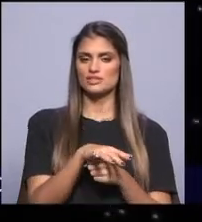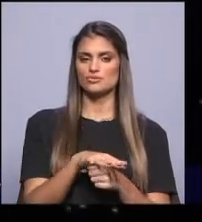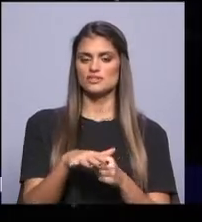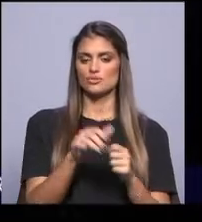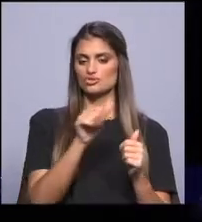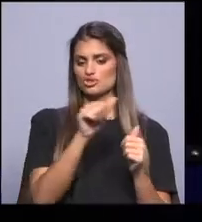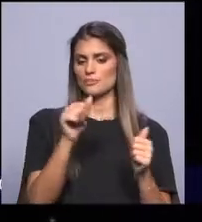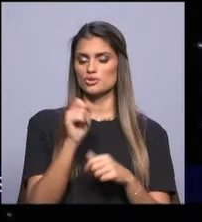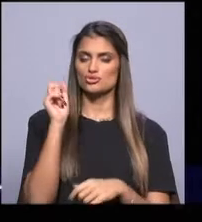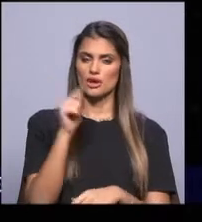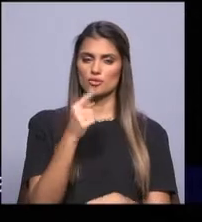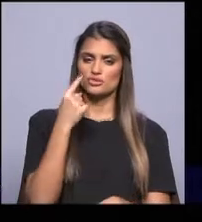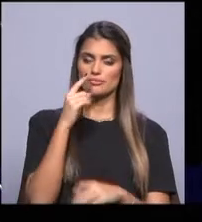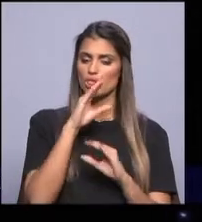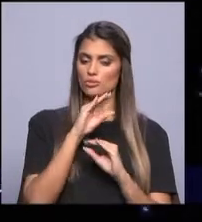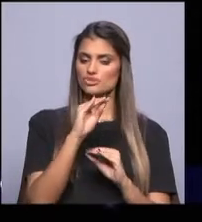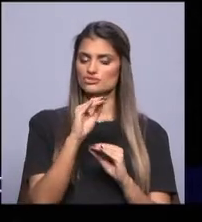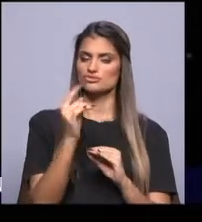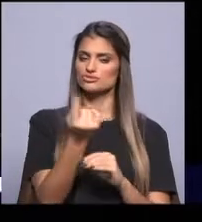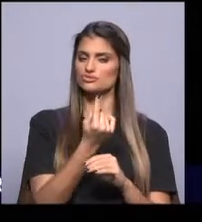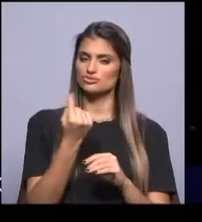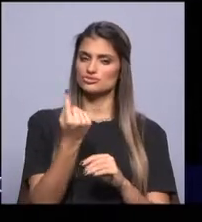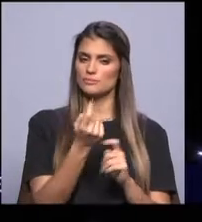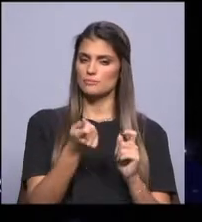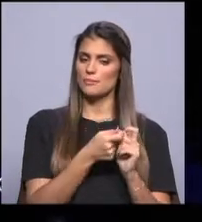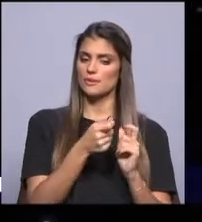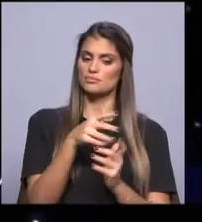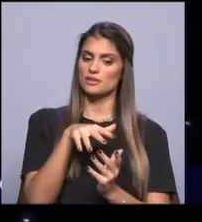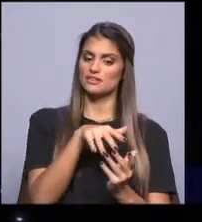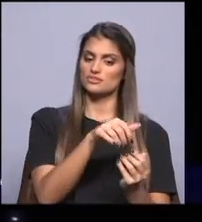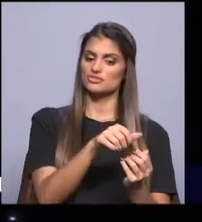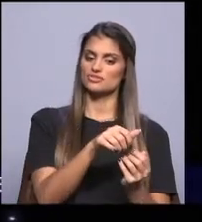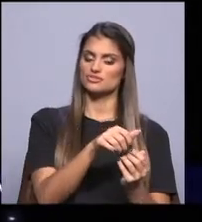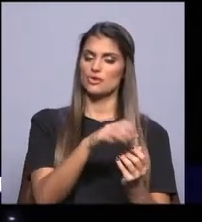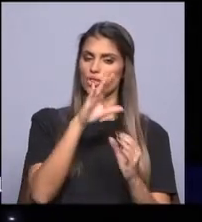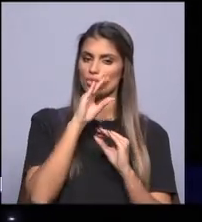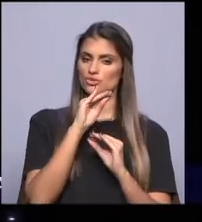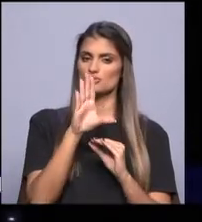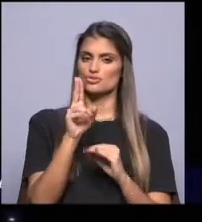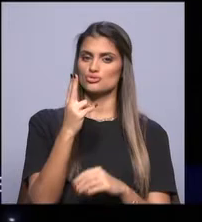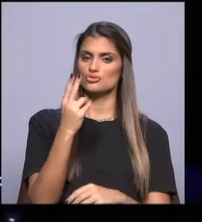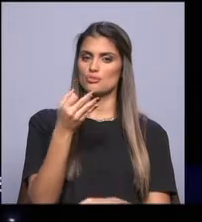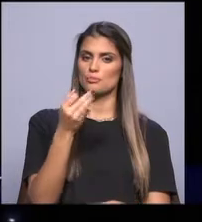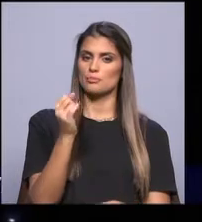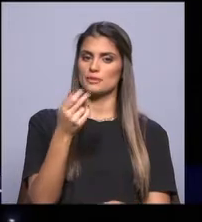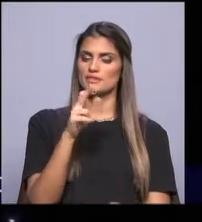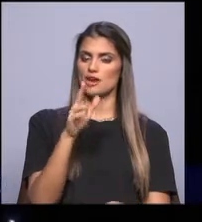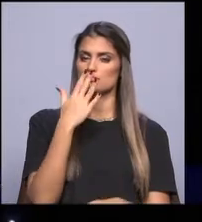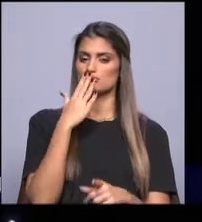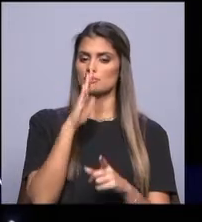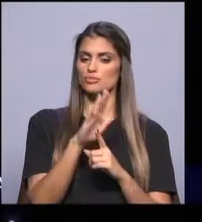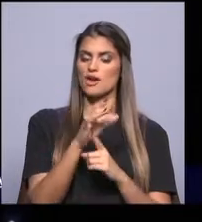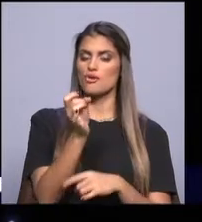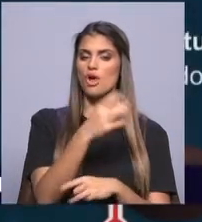sistema solar, conhecemos luas que giram muito próximo dos seus planetas, olha, nomeadamente luas de Júpiter. Io, por exemplo,